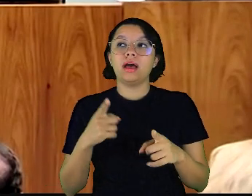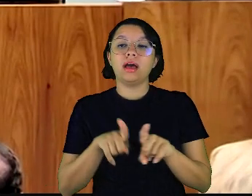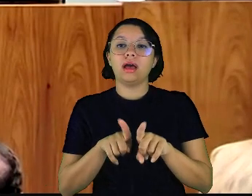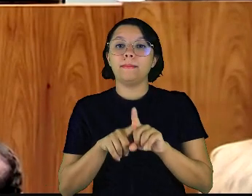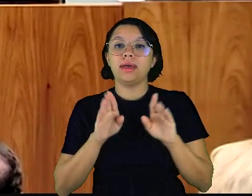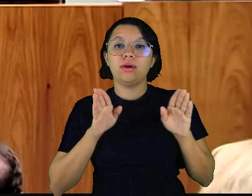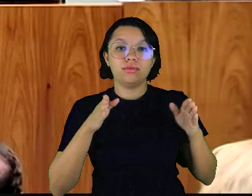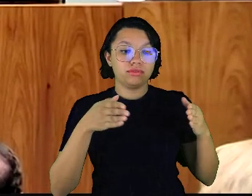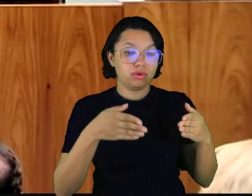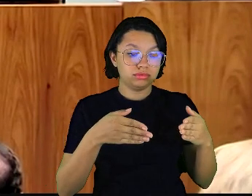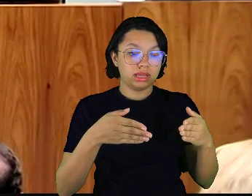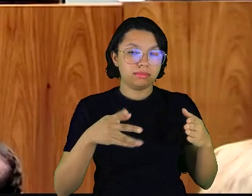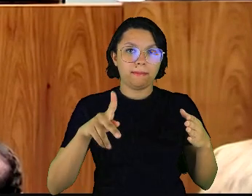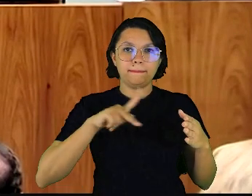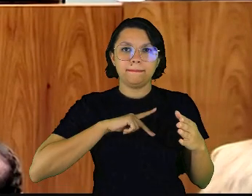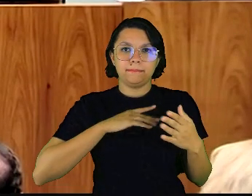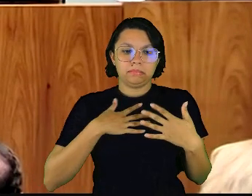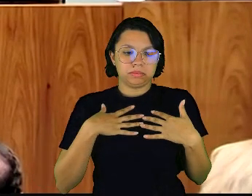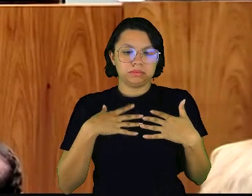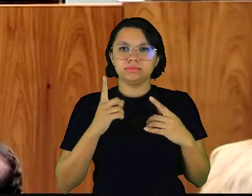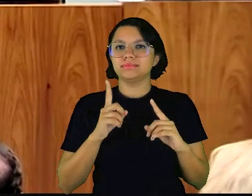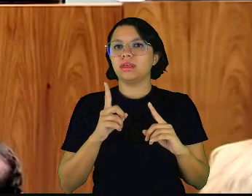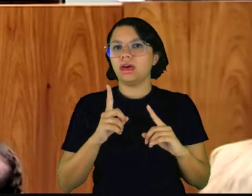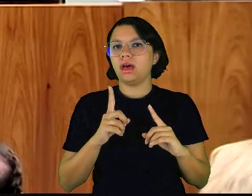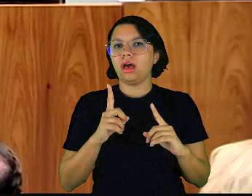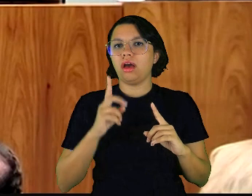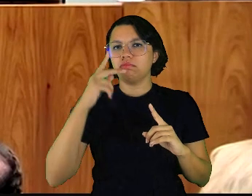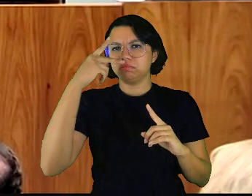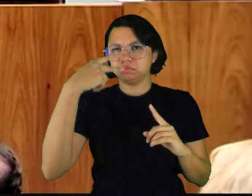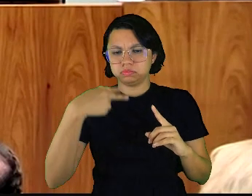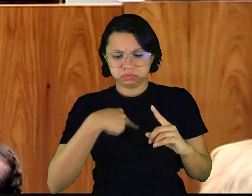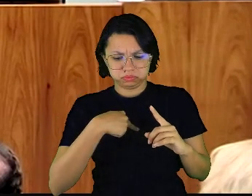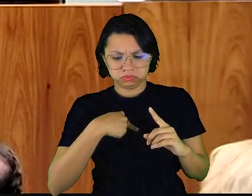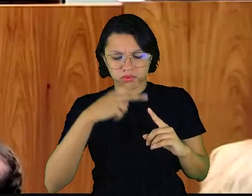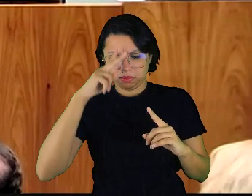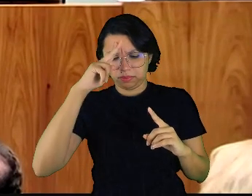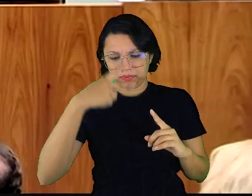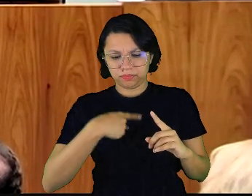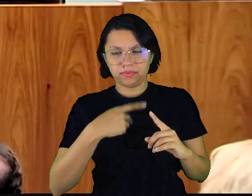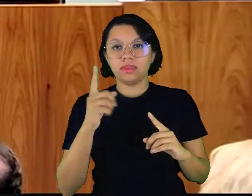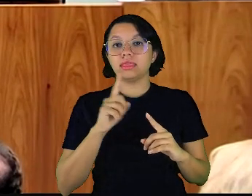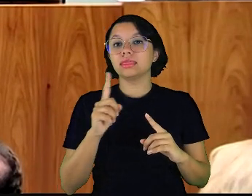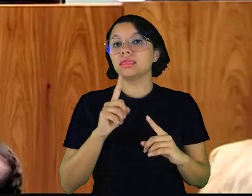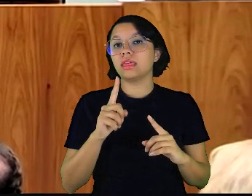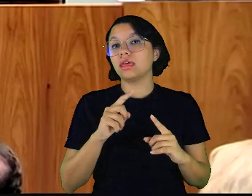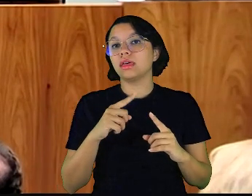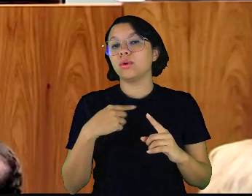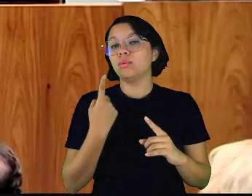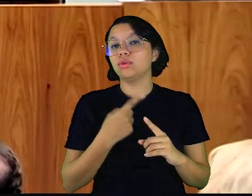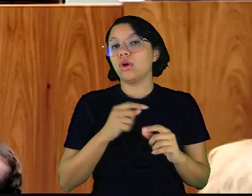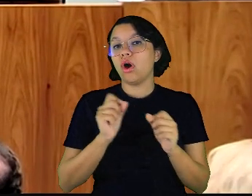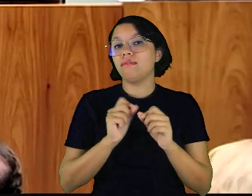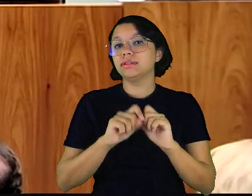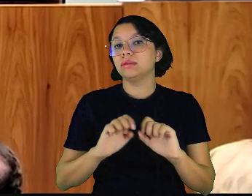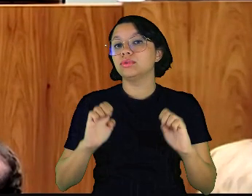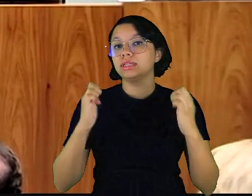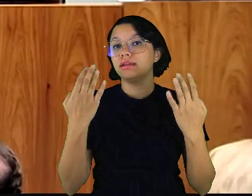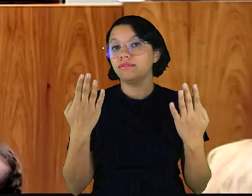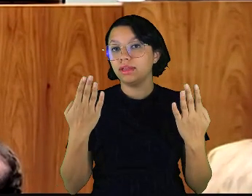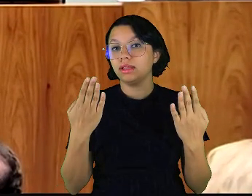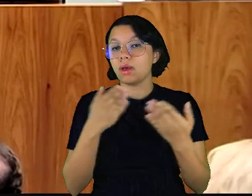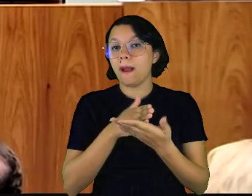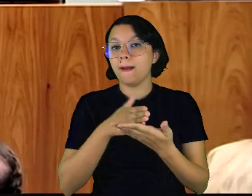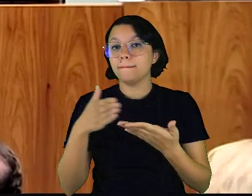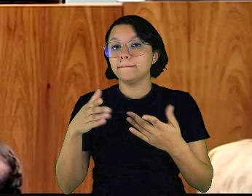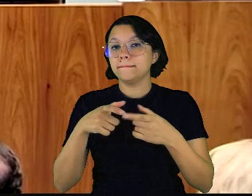não voltados para si mesmo, só para dentro. Nós produzimos eventos, e a